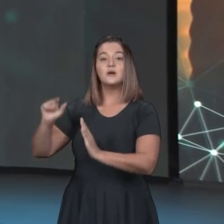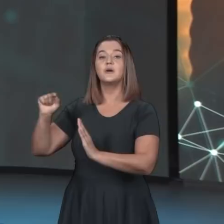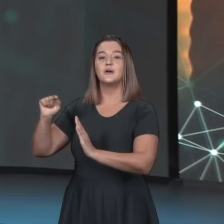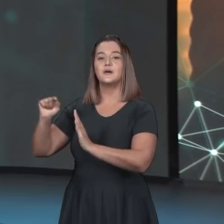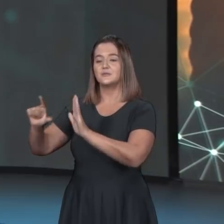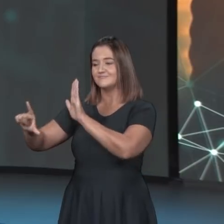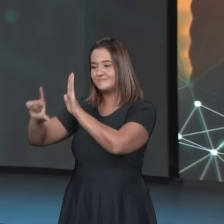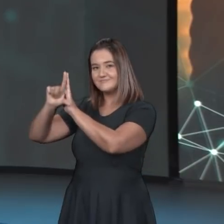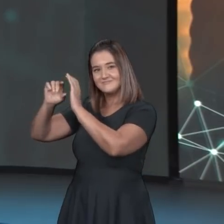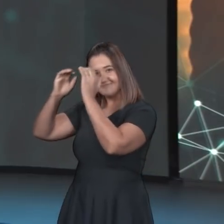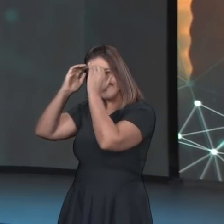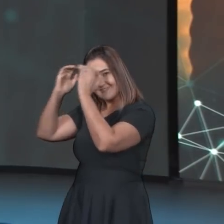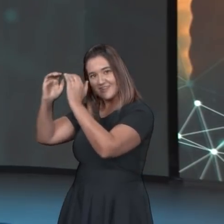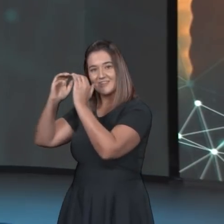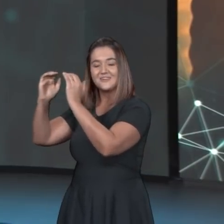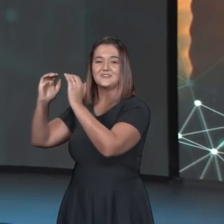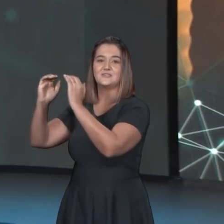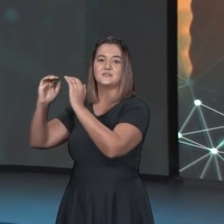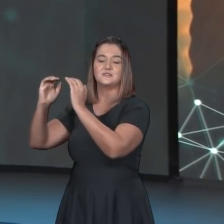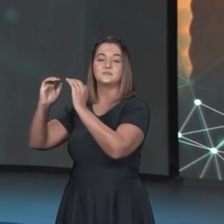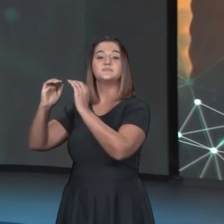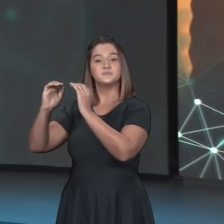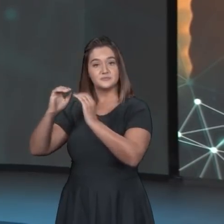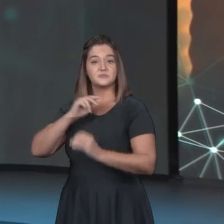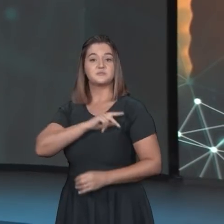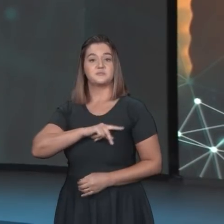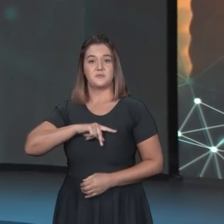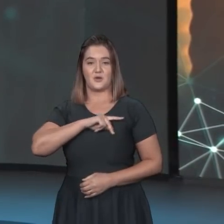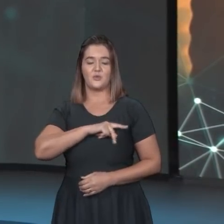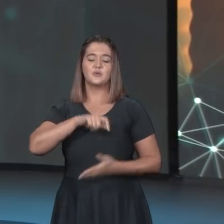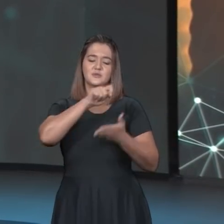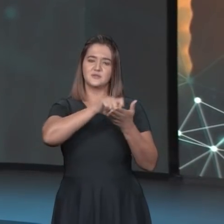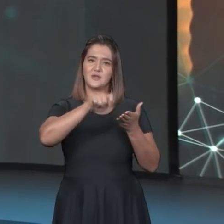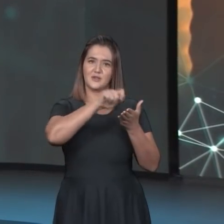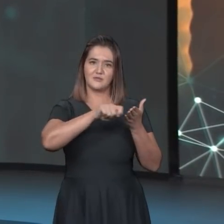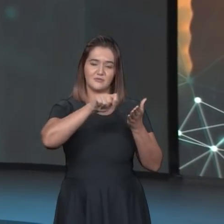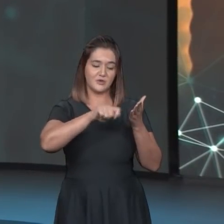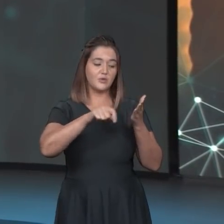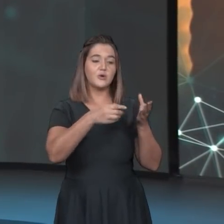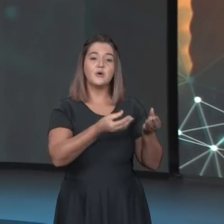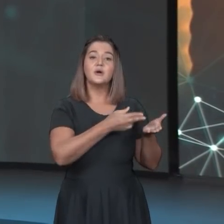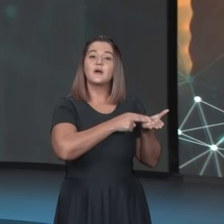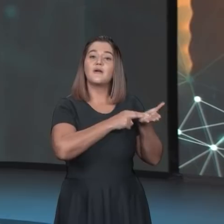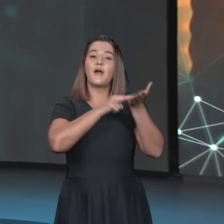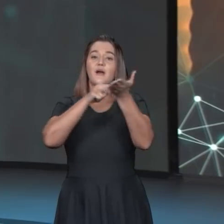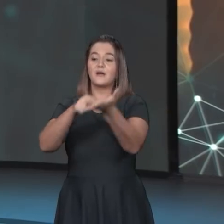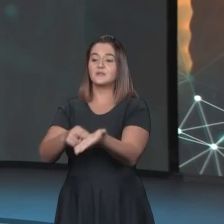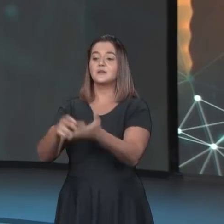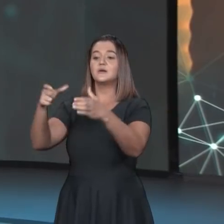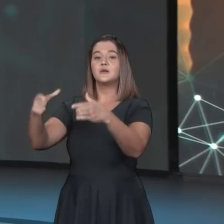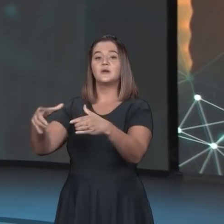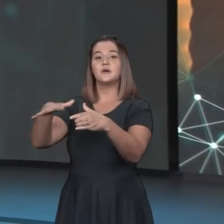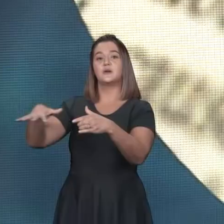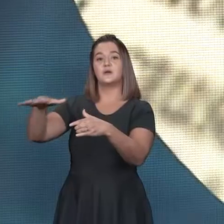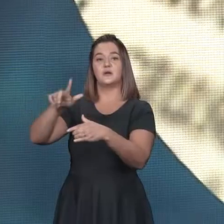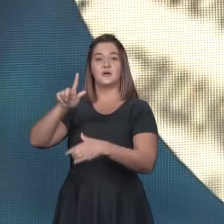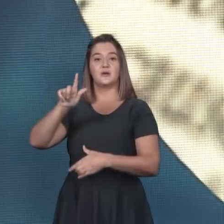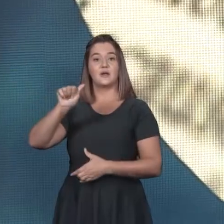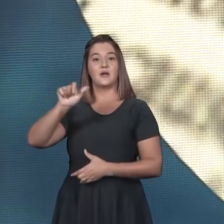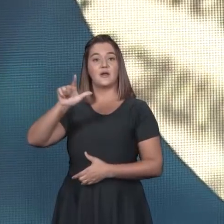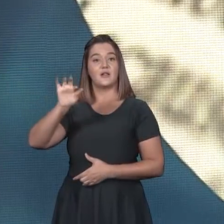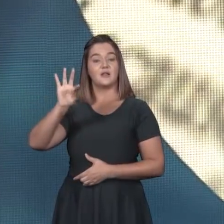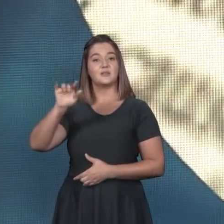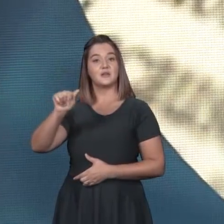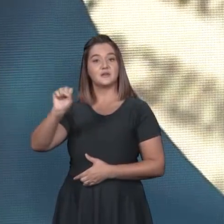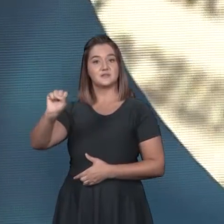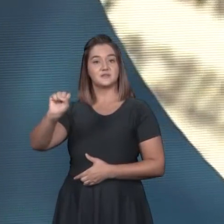de Paulo foi escrita na epístola, na carta aos Gálatas, mas eu quero destacar a frase com a qual inicia o argumento.